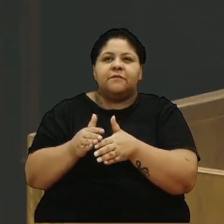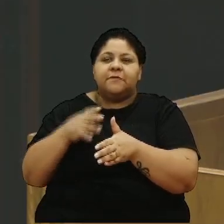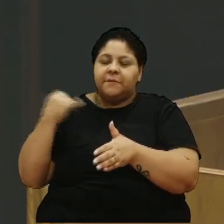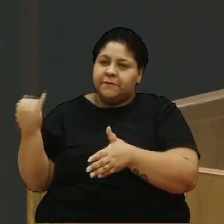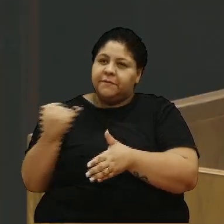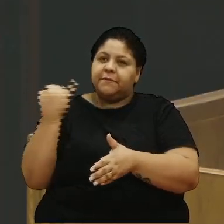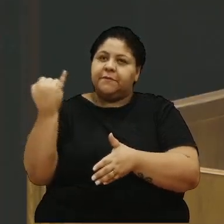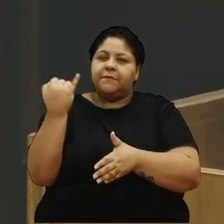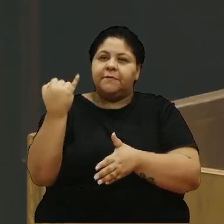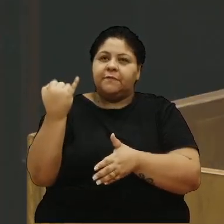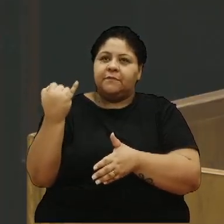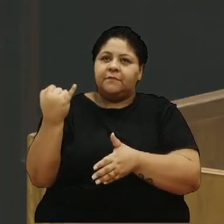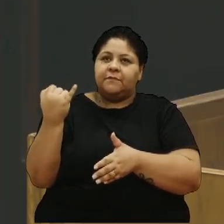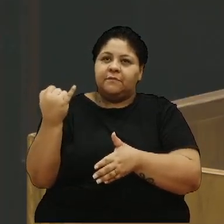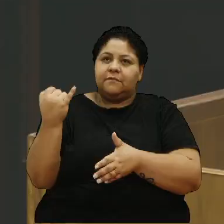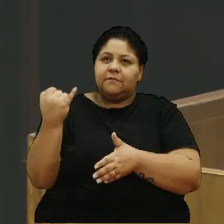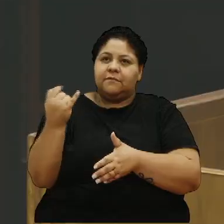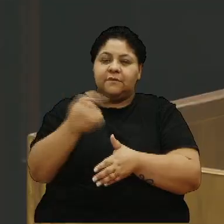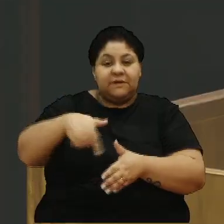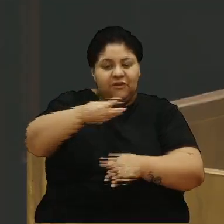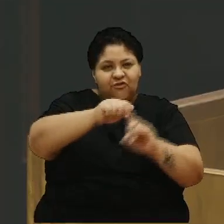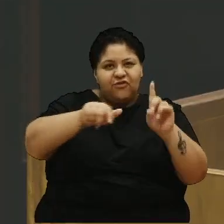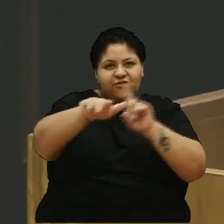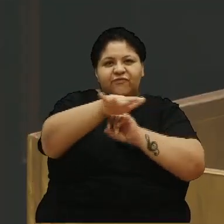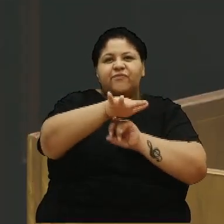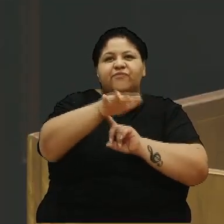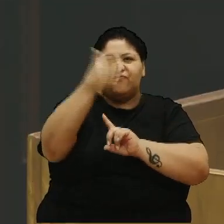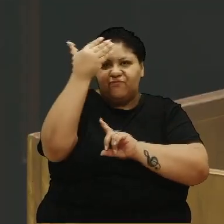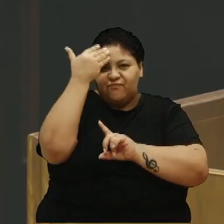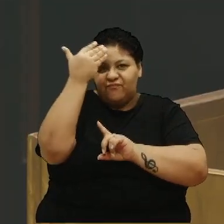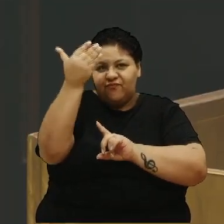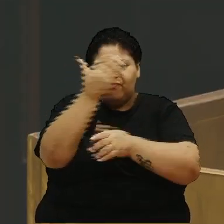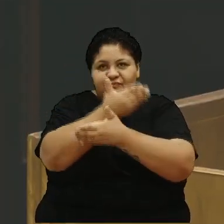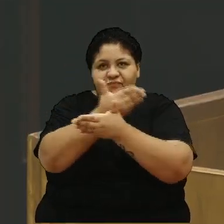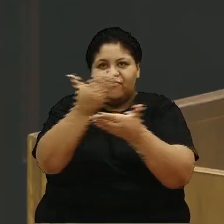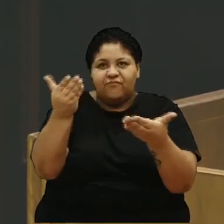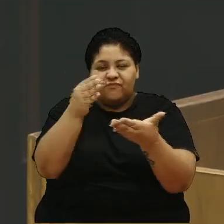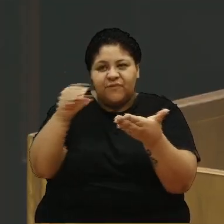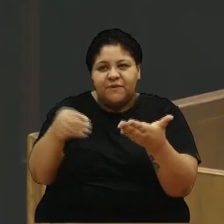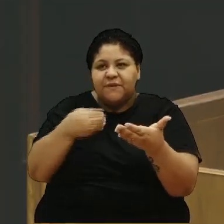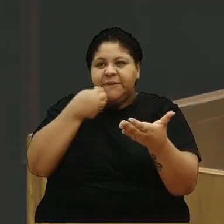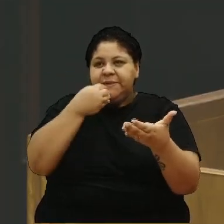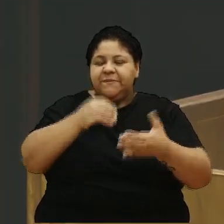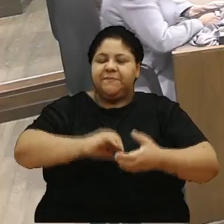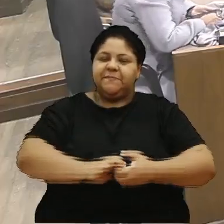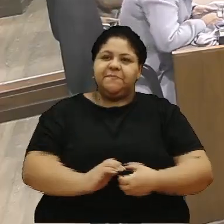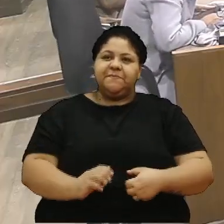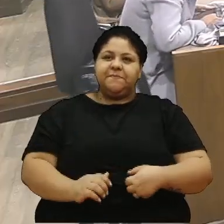importante item da nossa sociedade. Muito obrigado a todos pela oportunidade.